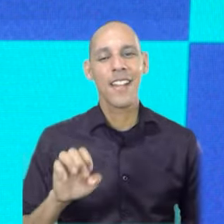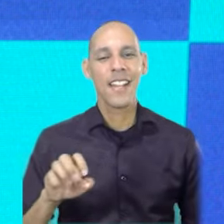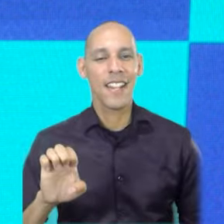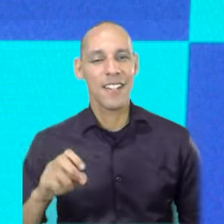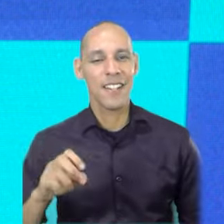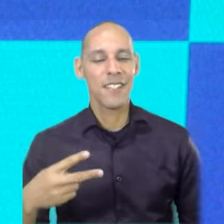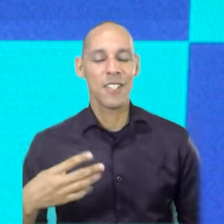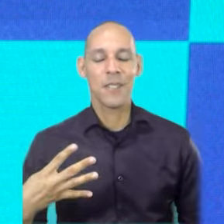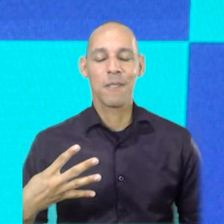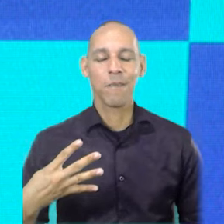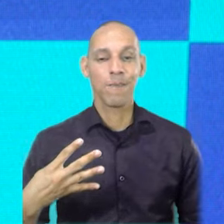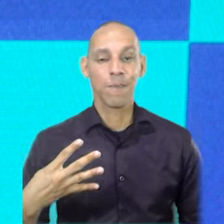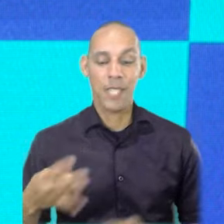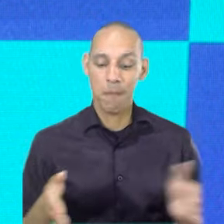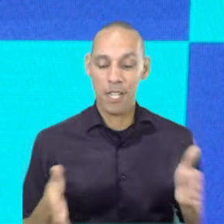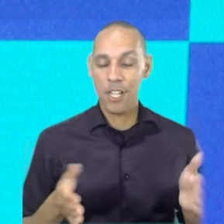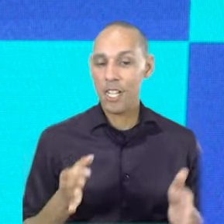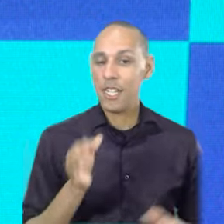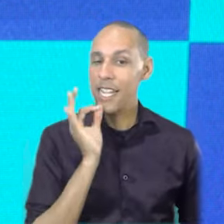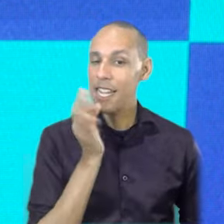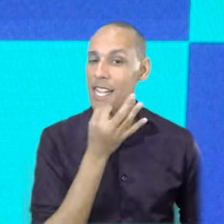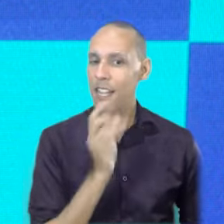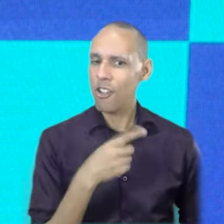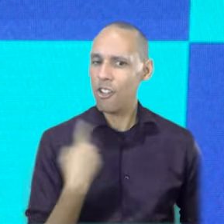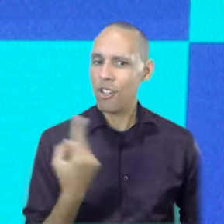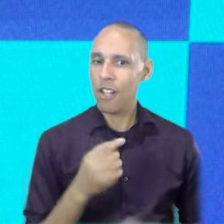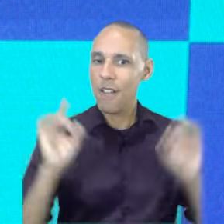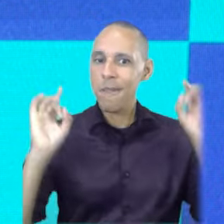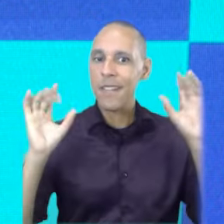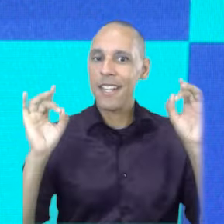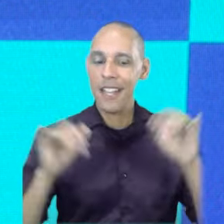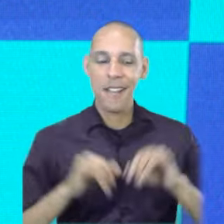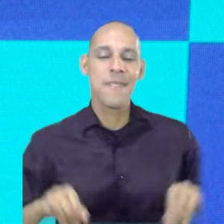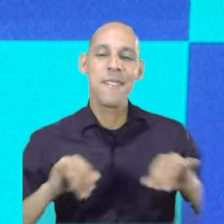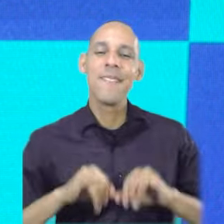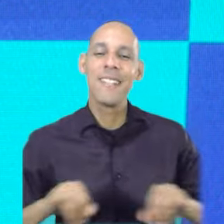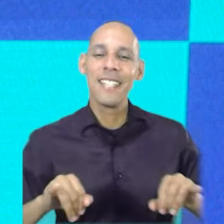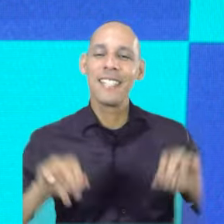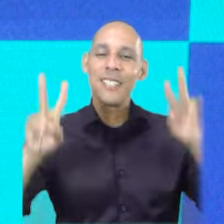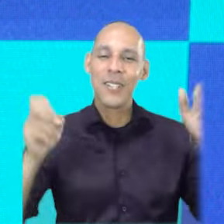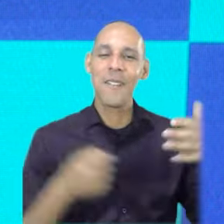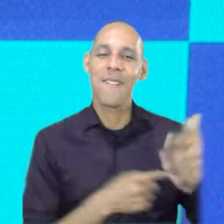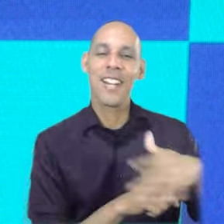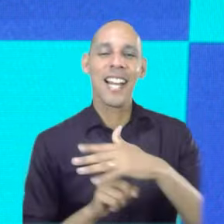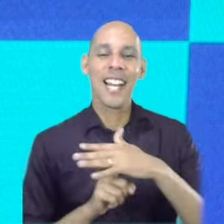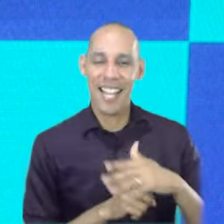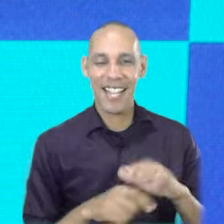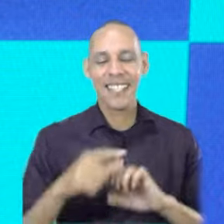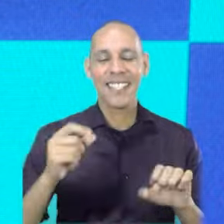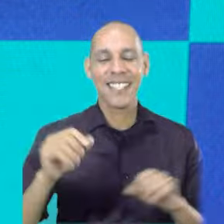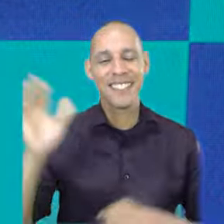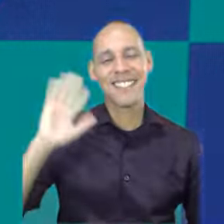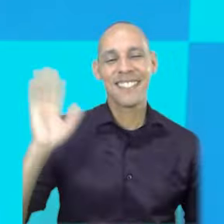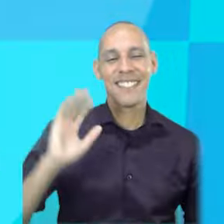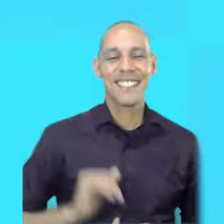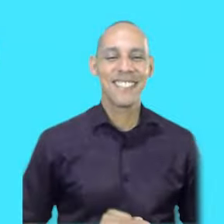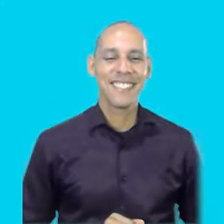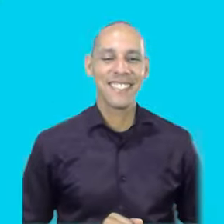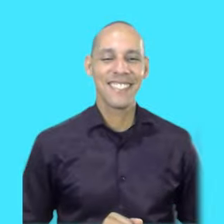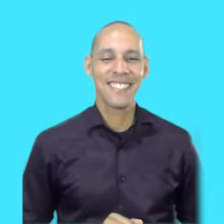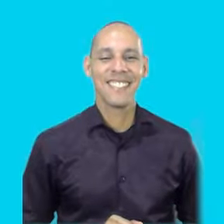todo o mês de setembro teremos edições especiais do programa sobre a Feira do Empreendedor. Até a próxima!